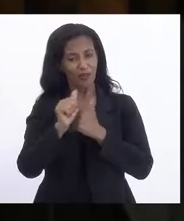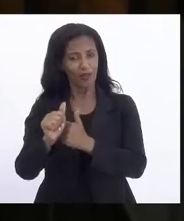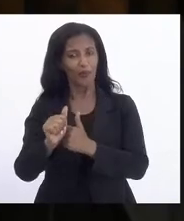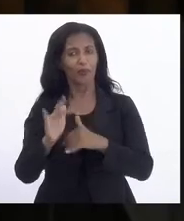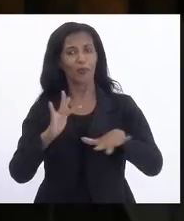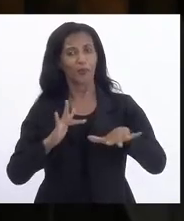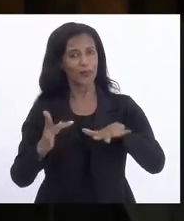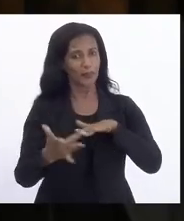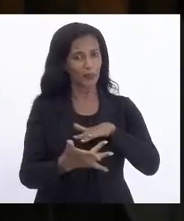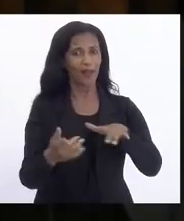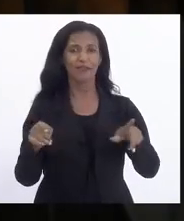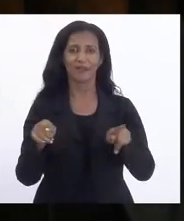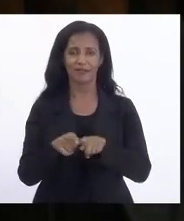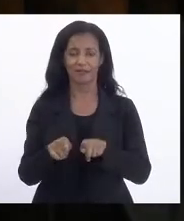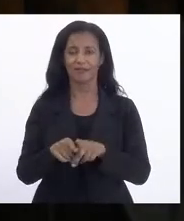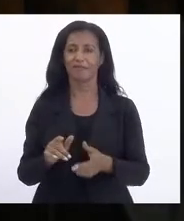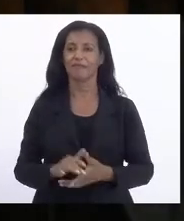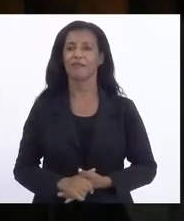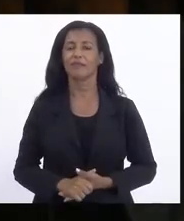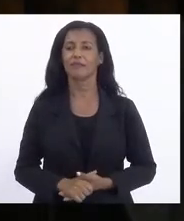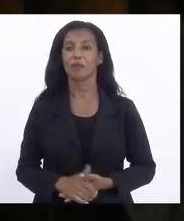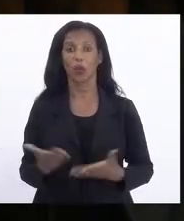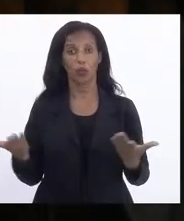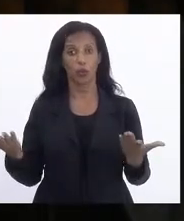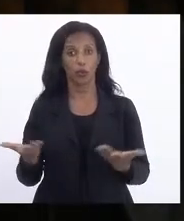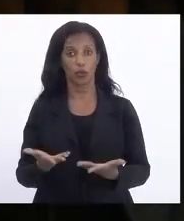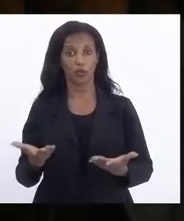pelas redes sociais. Hoje,